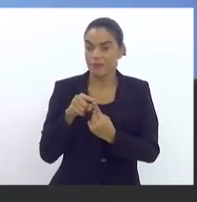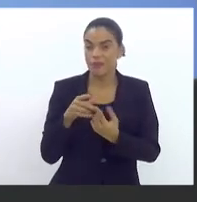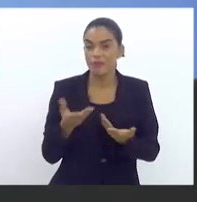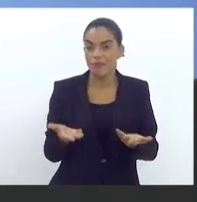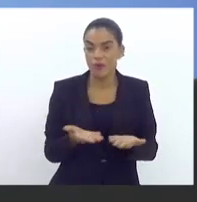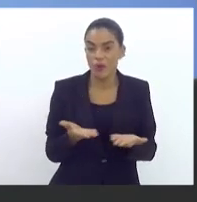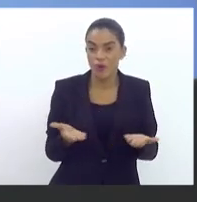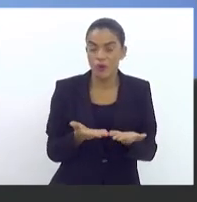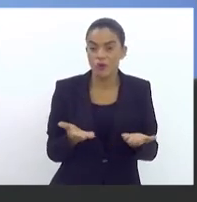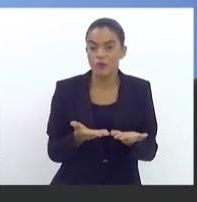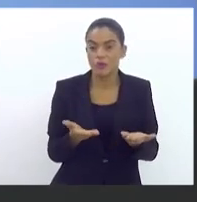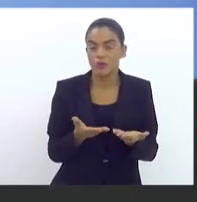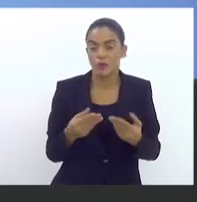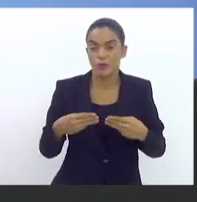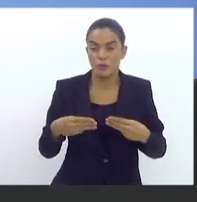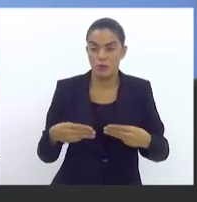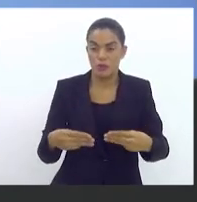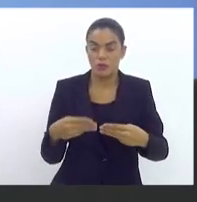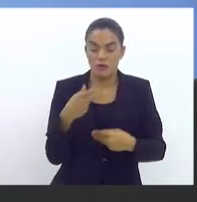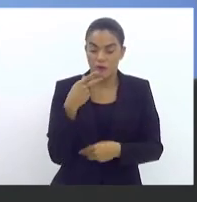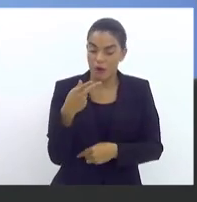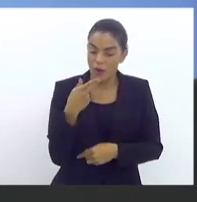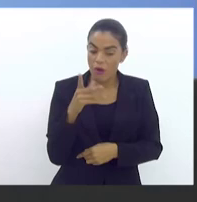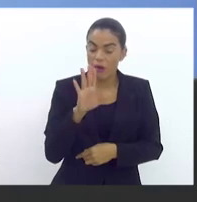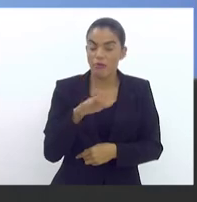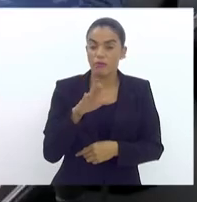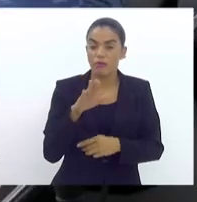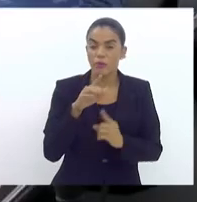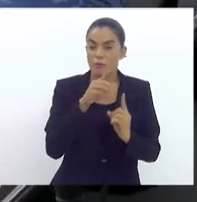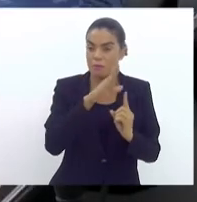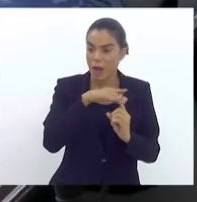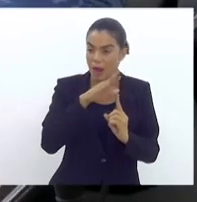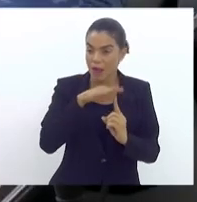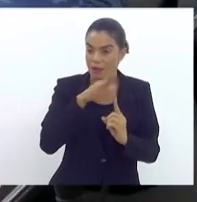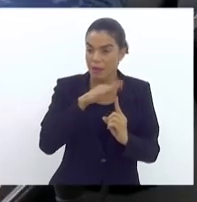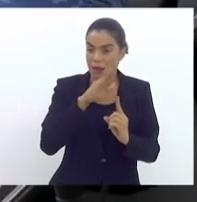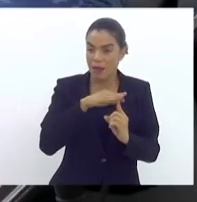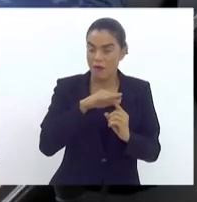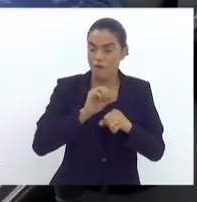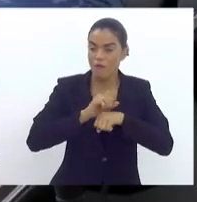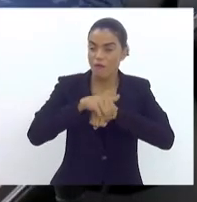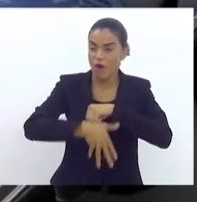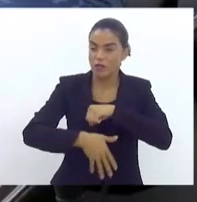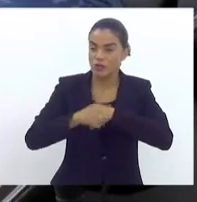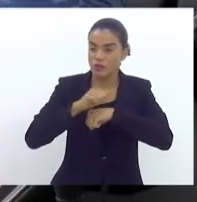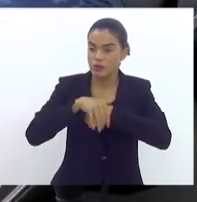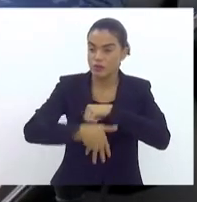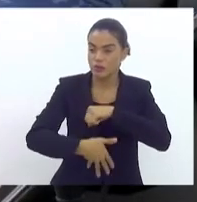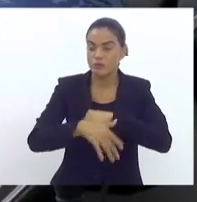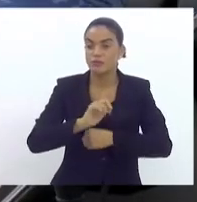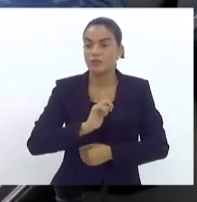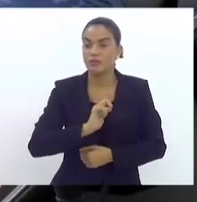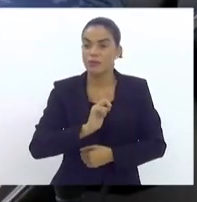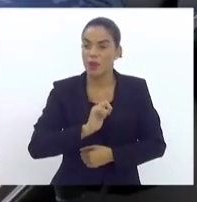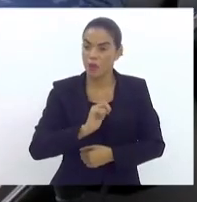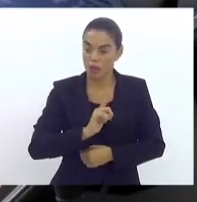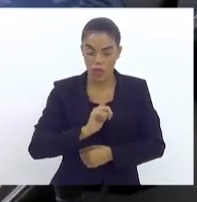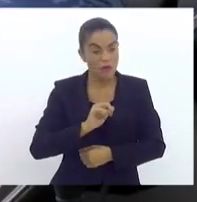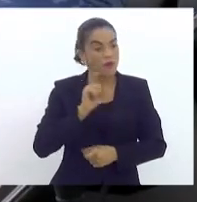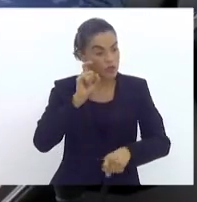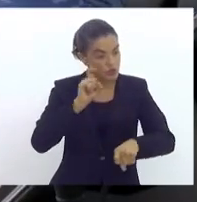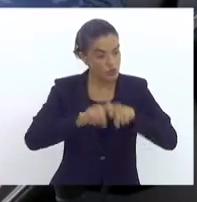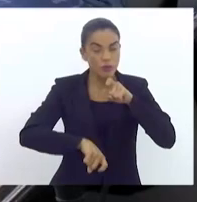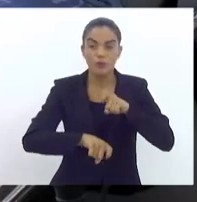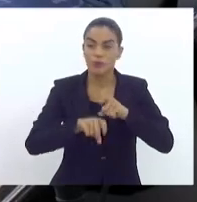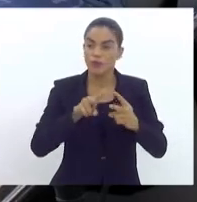de manhã estourou é uma operação na Polícia do Paraná né Foz do Iguaçu e também a classificação foi de estupro virtual